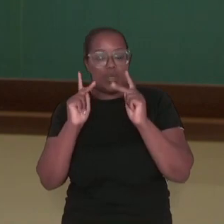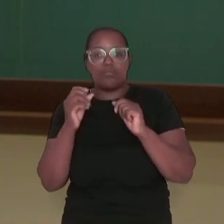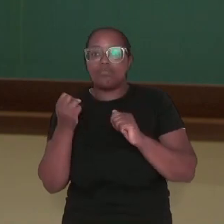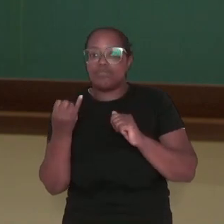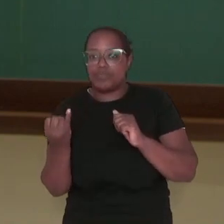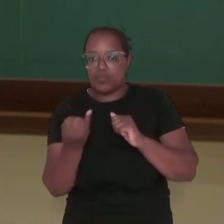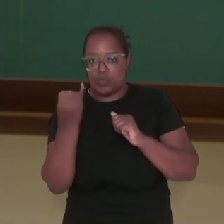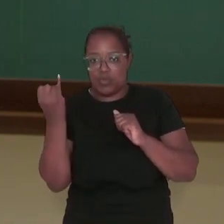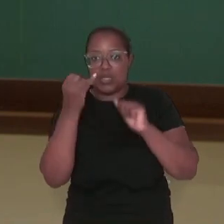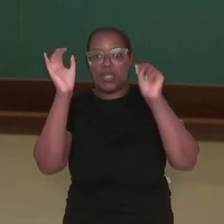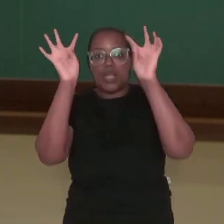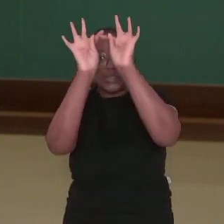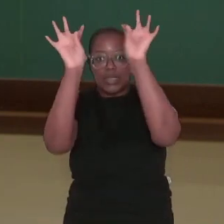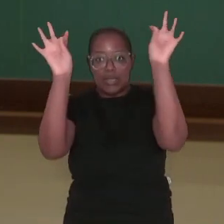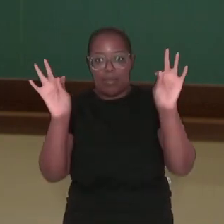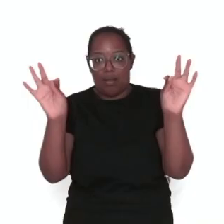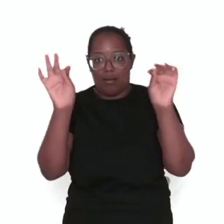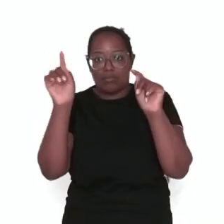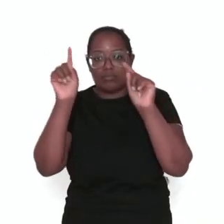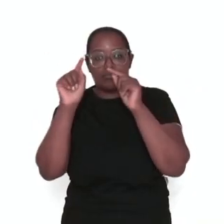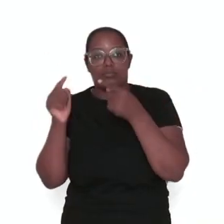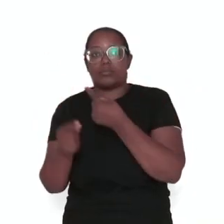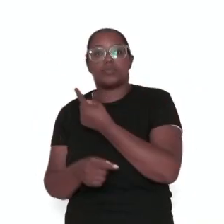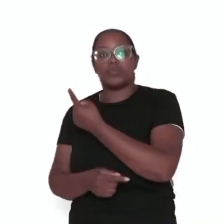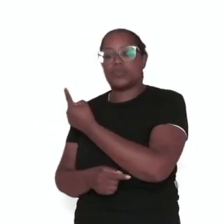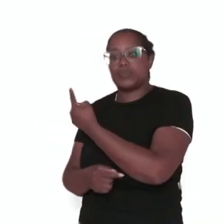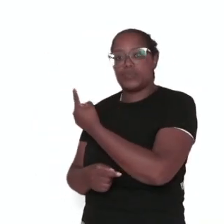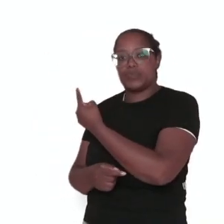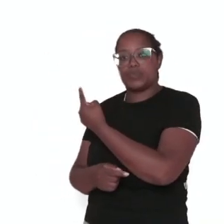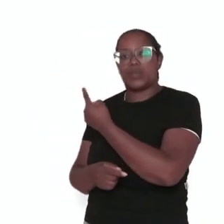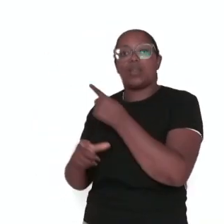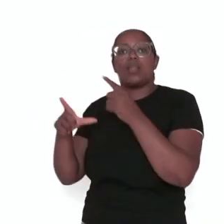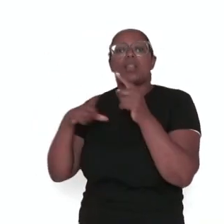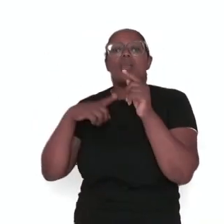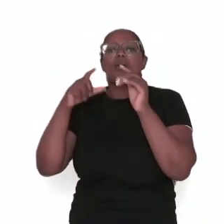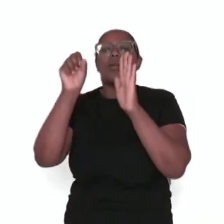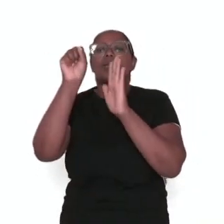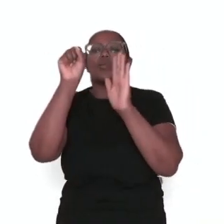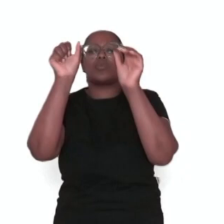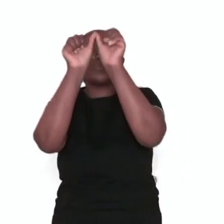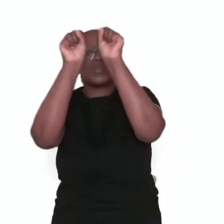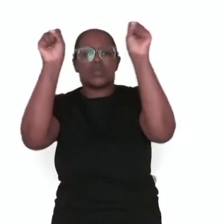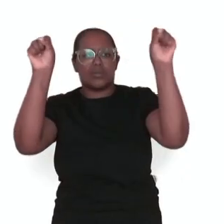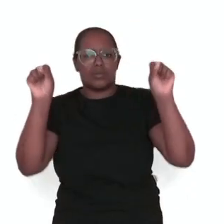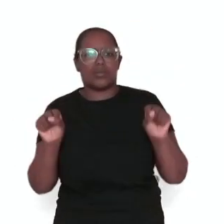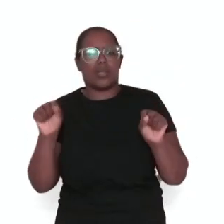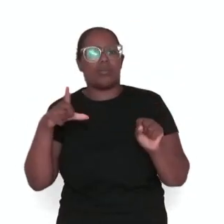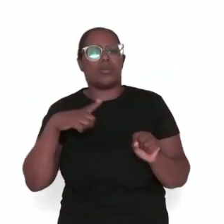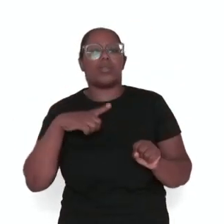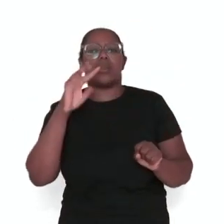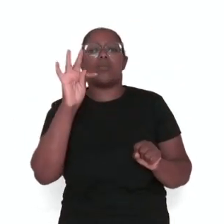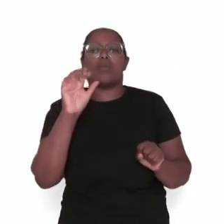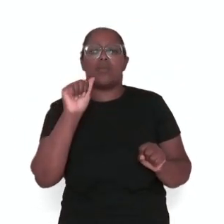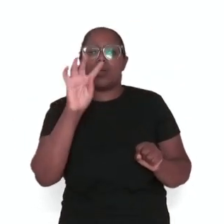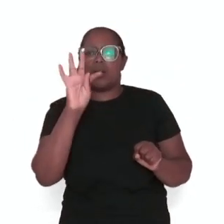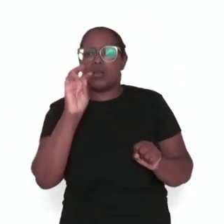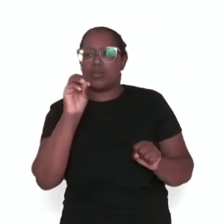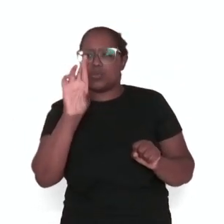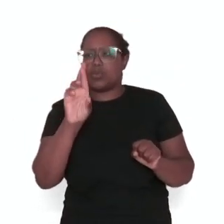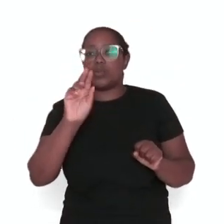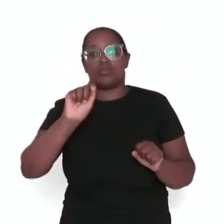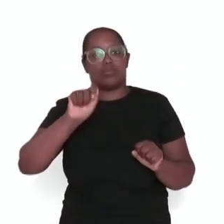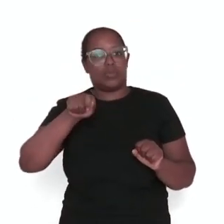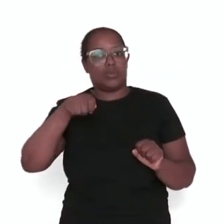Importante, aqui, pessoal, nós temos os prefixos do sistema internacional, então eu tenho o fator, o prefixo e o